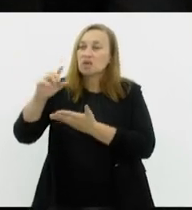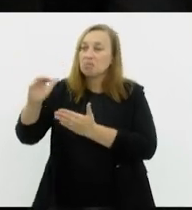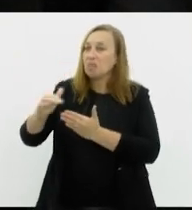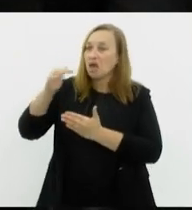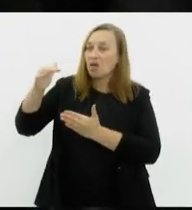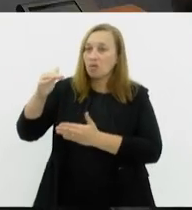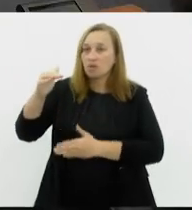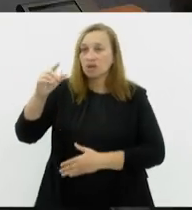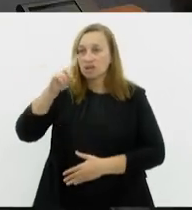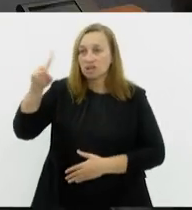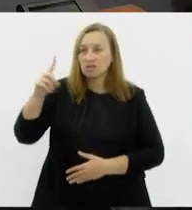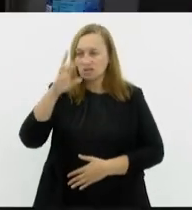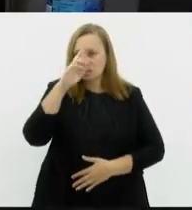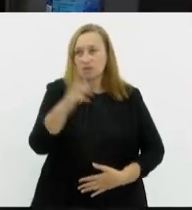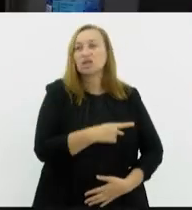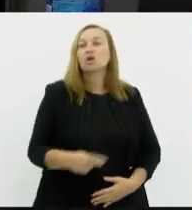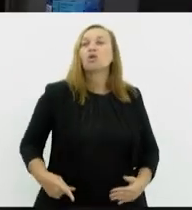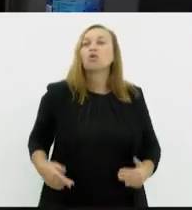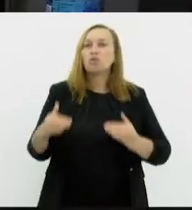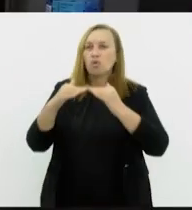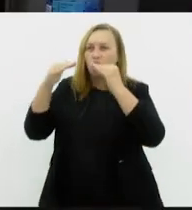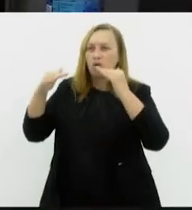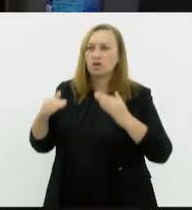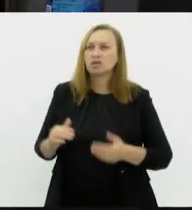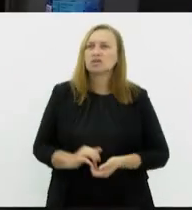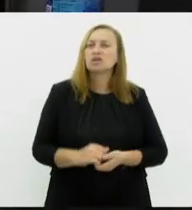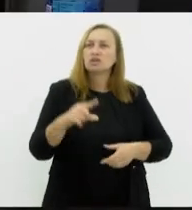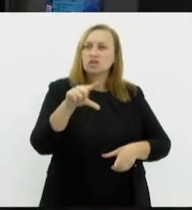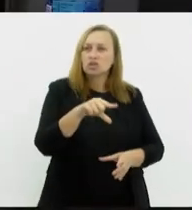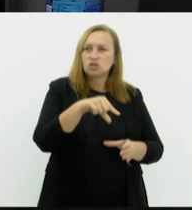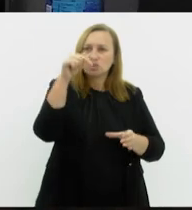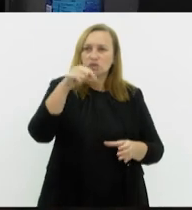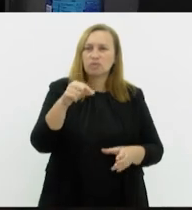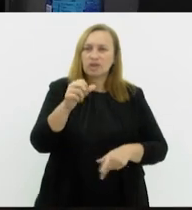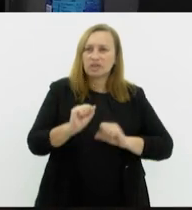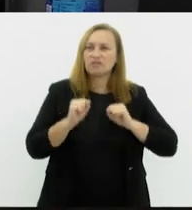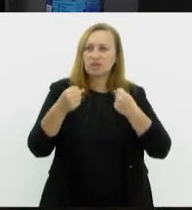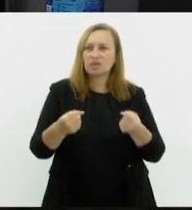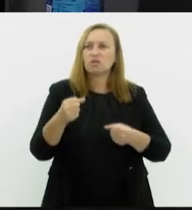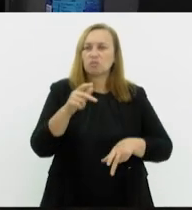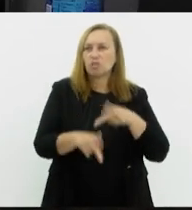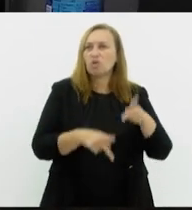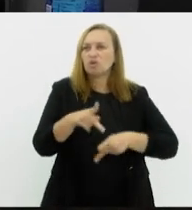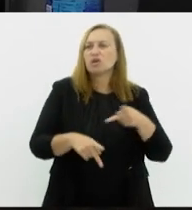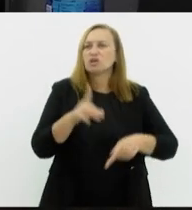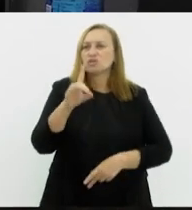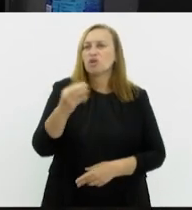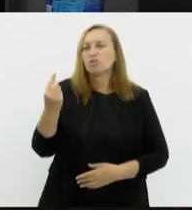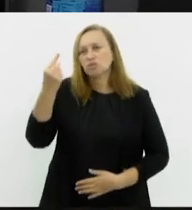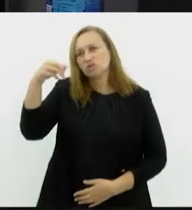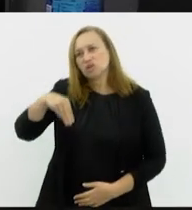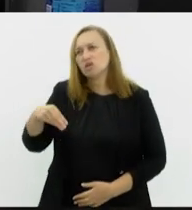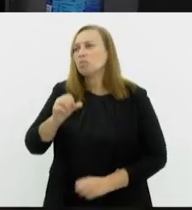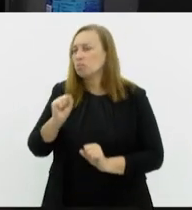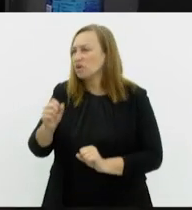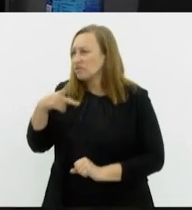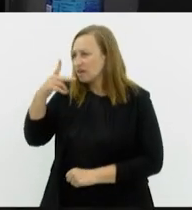senhor presidente. Concordo plenamente, nós somos eleitos para defender o povo, só isso. Só um minutinho, pode falar,